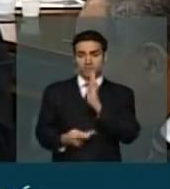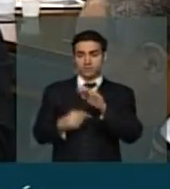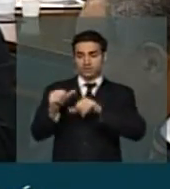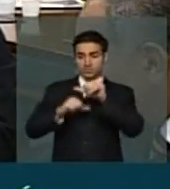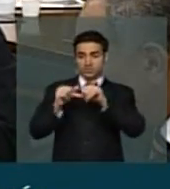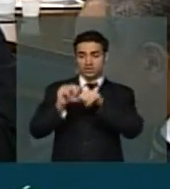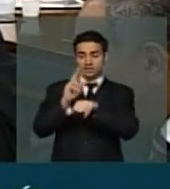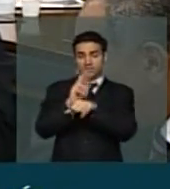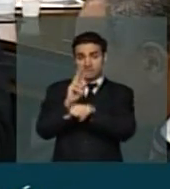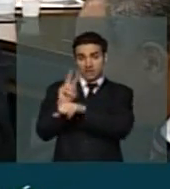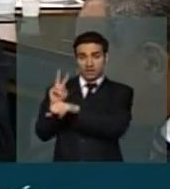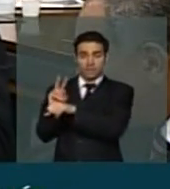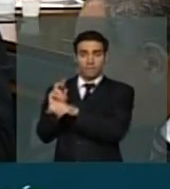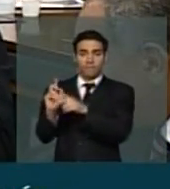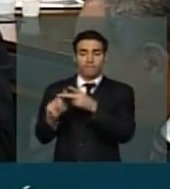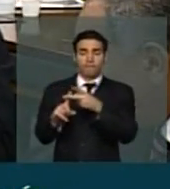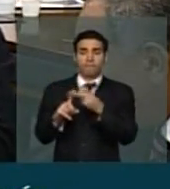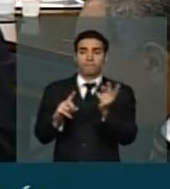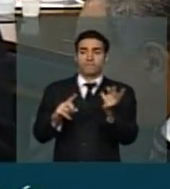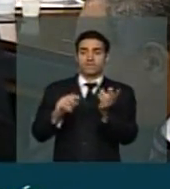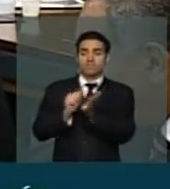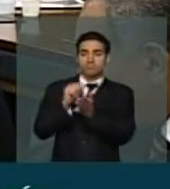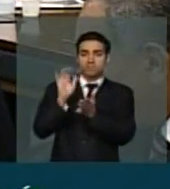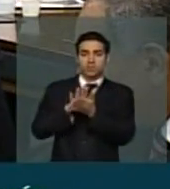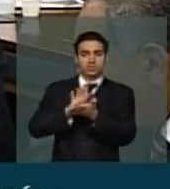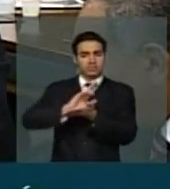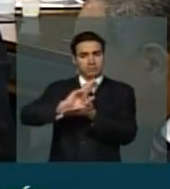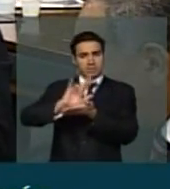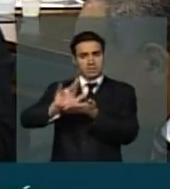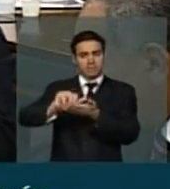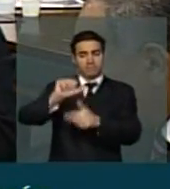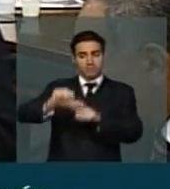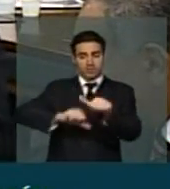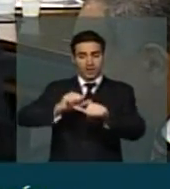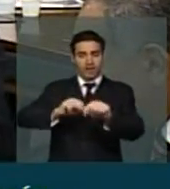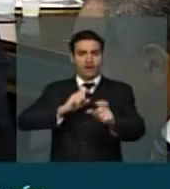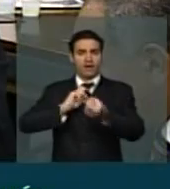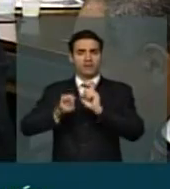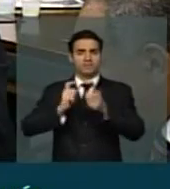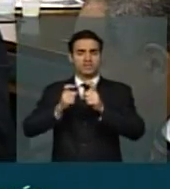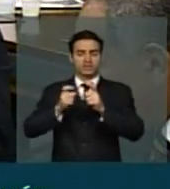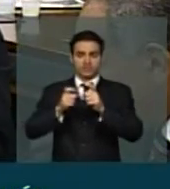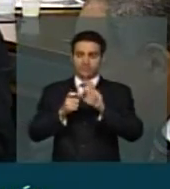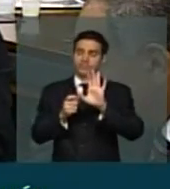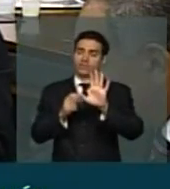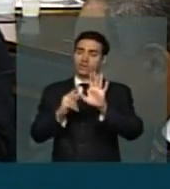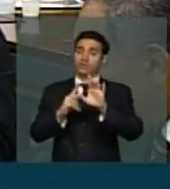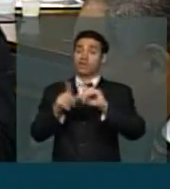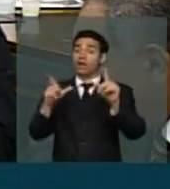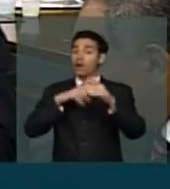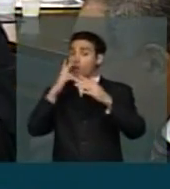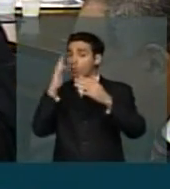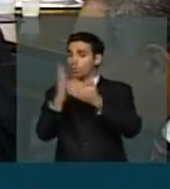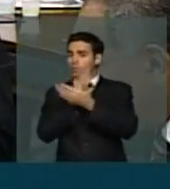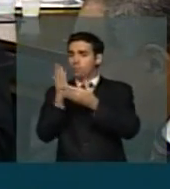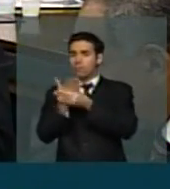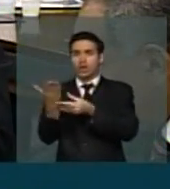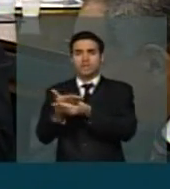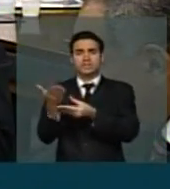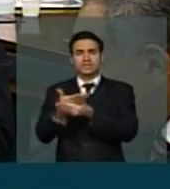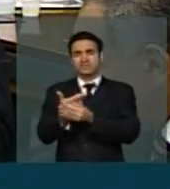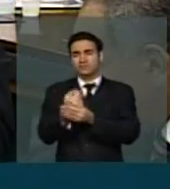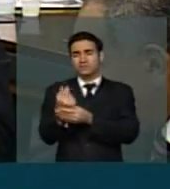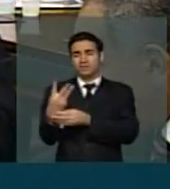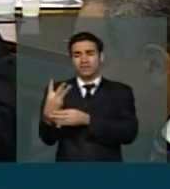de fiscalização, de penalização, de mudança administrativa, de como é que vai se fazer, que tem processos que estão lá de